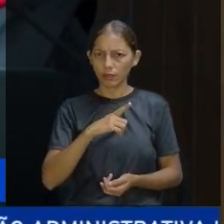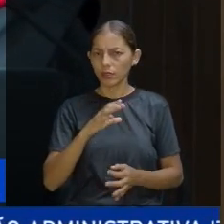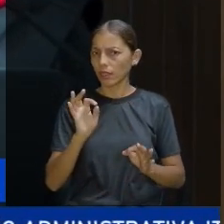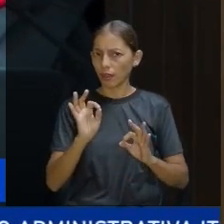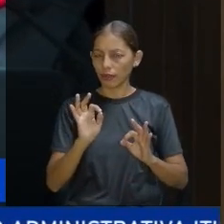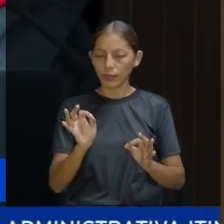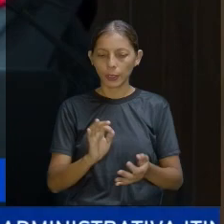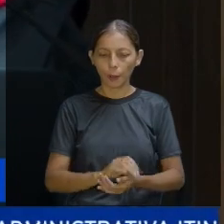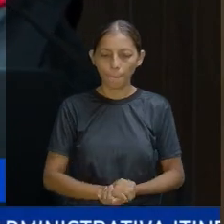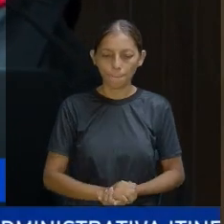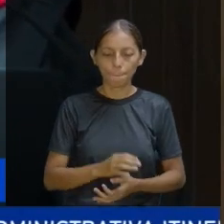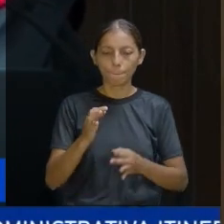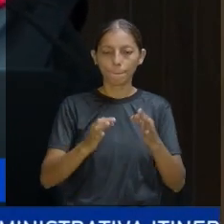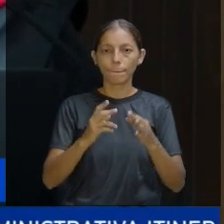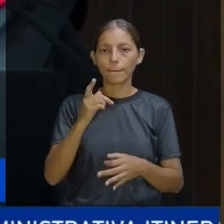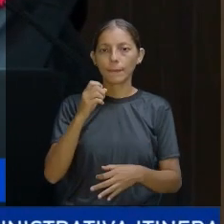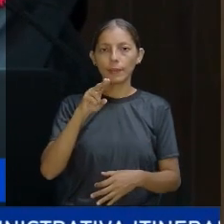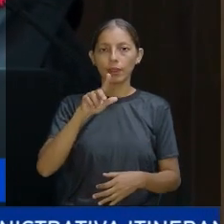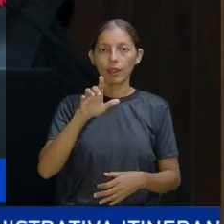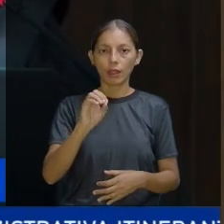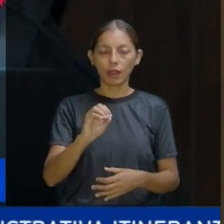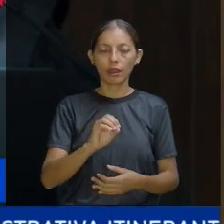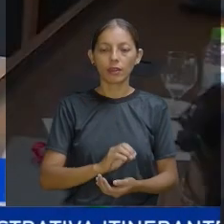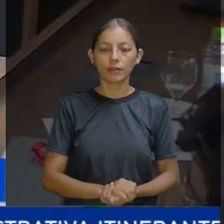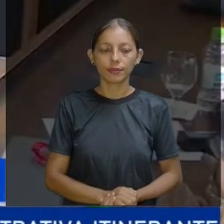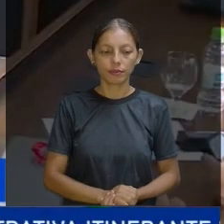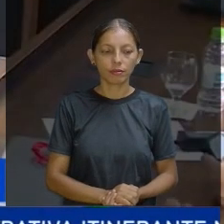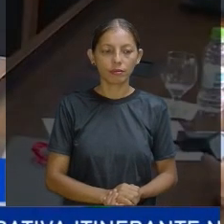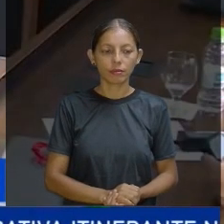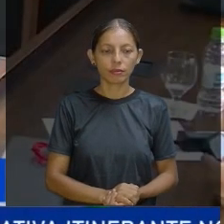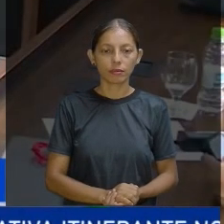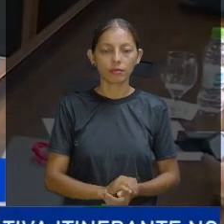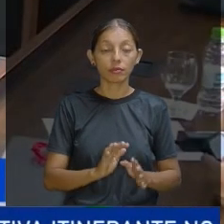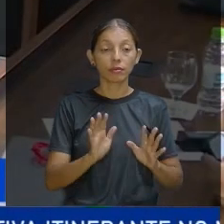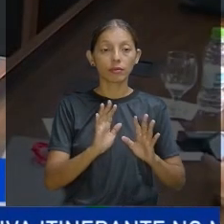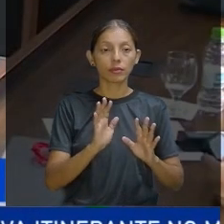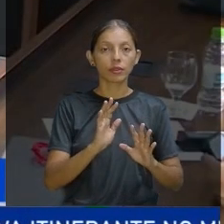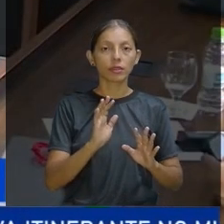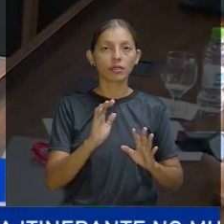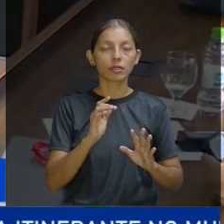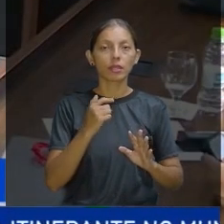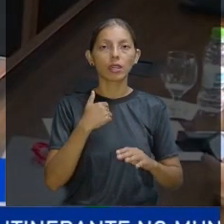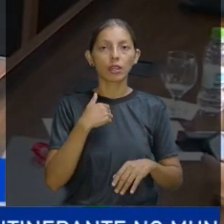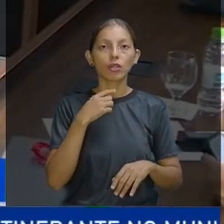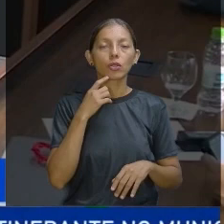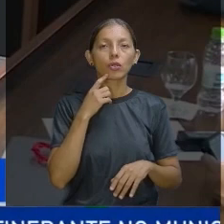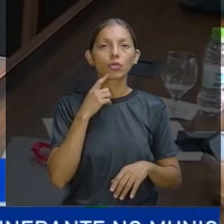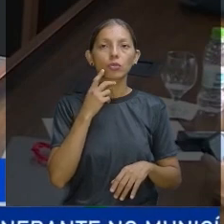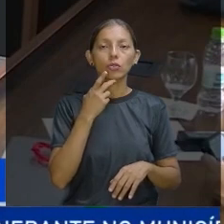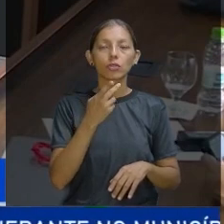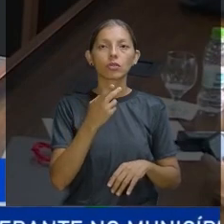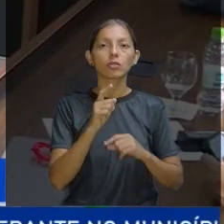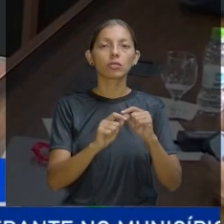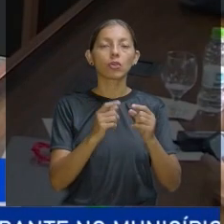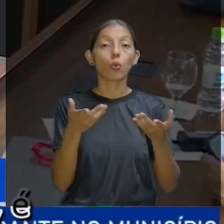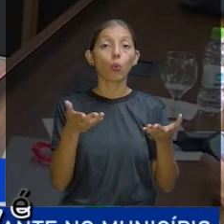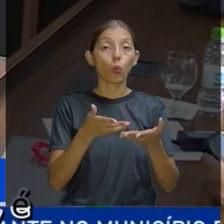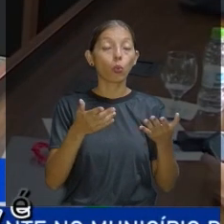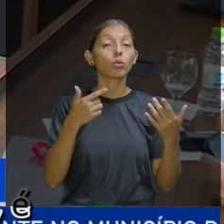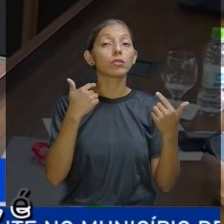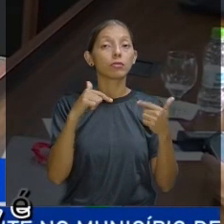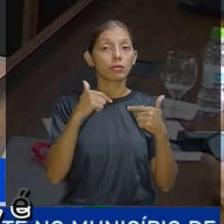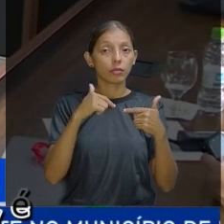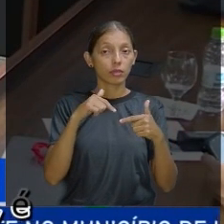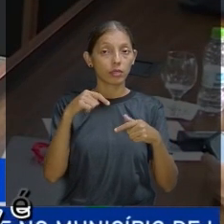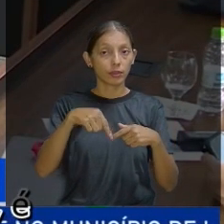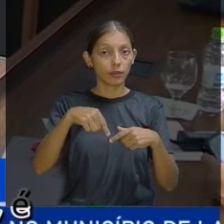Nenhuma. Juiz Paulo Madeira. Senhor presidente, não é proposição, é só como nós estamos encerrando os trabalhos hoje aqui. Com a palavra, o